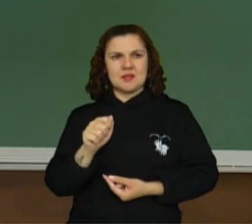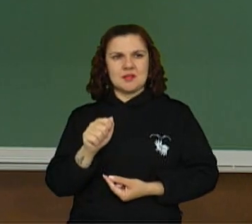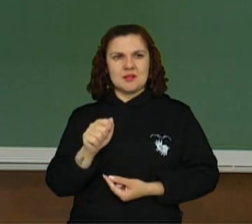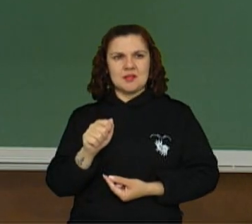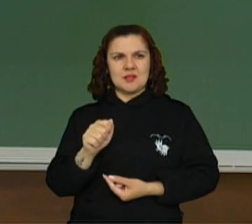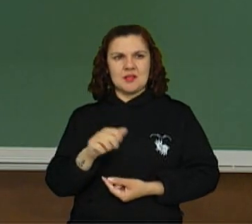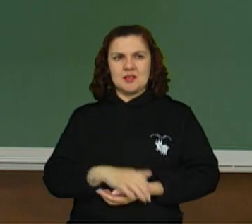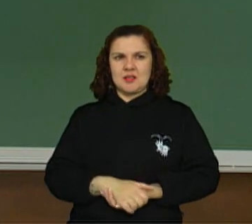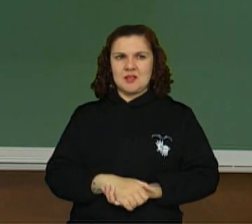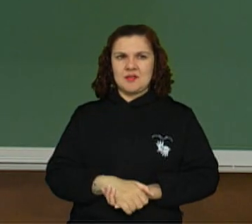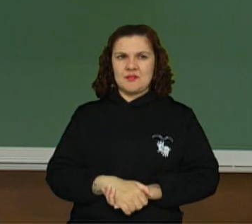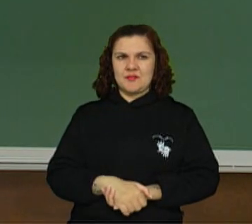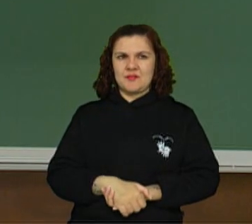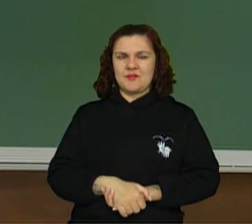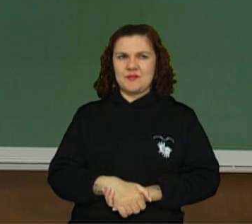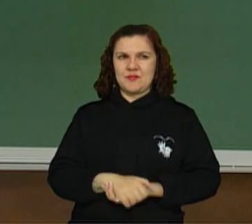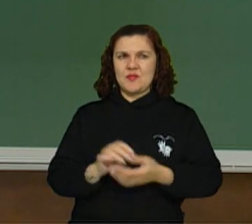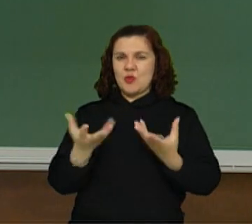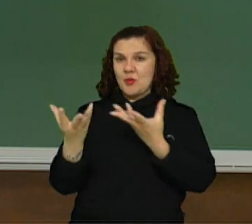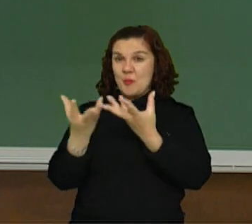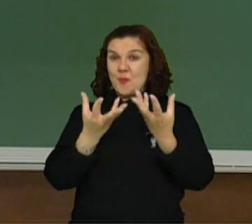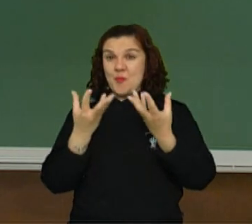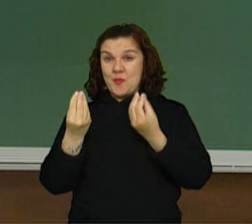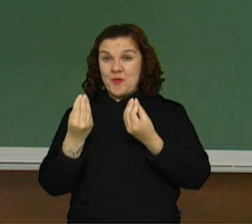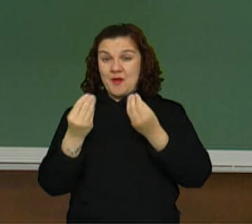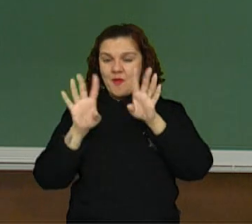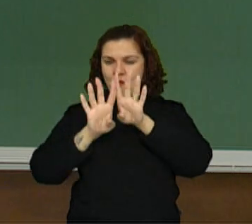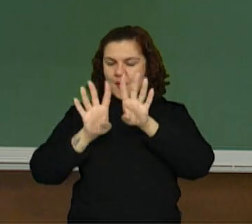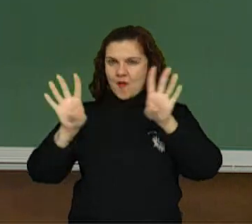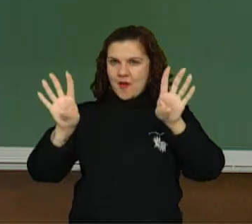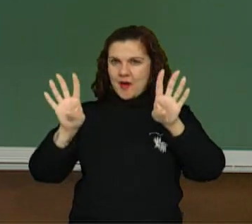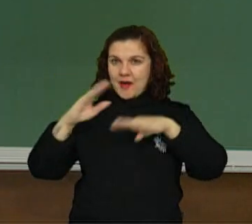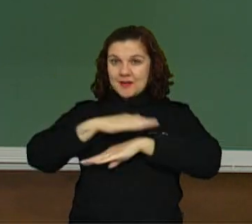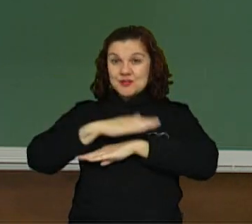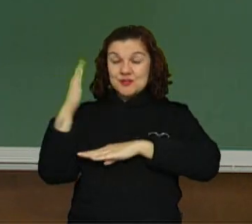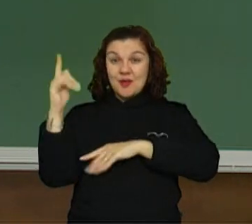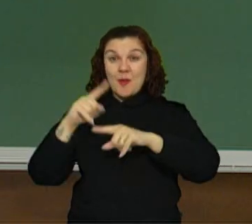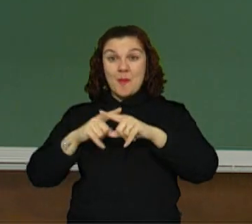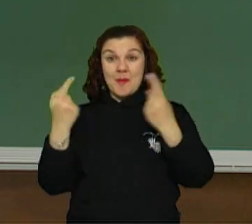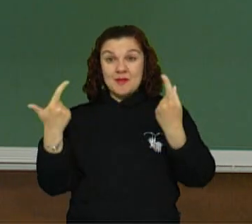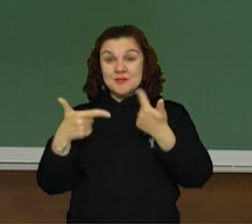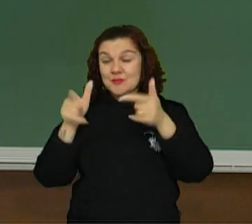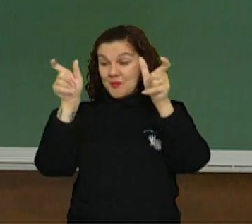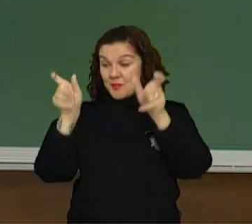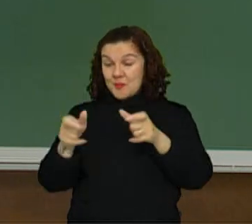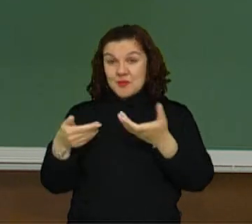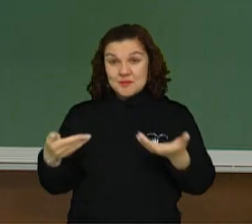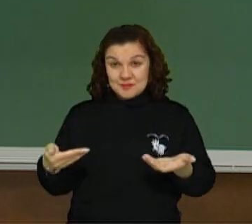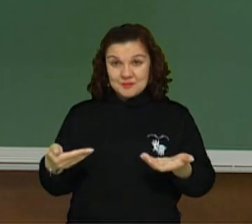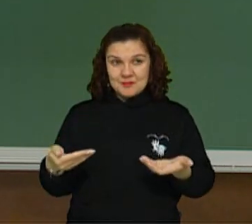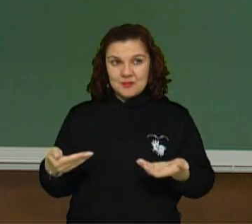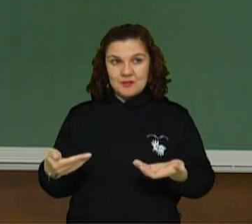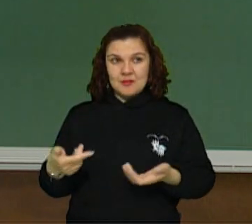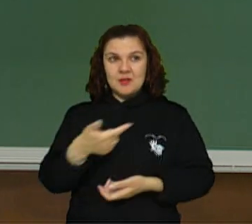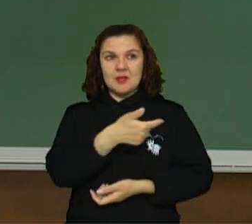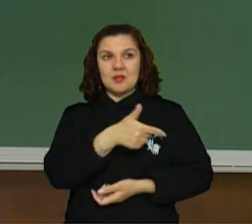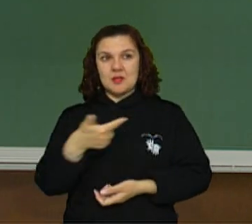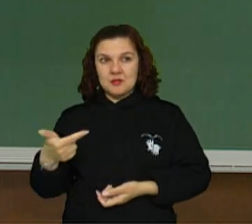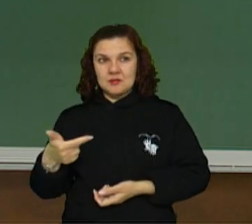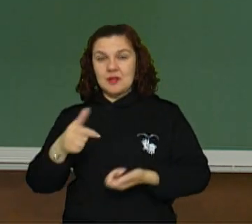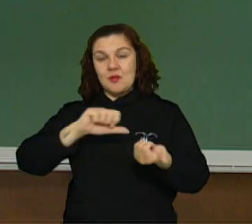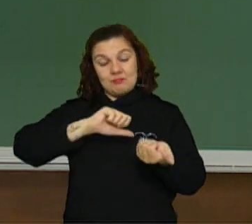haviam, né? Porque grades não está no plural, mas é impessoal. Não tem pessoa aqui. Então, ele não